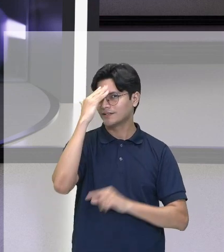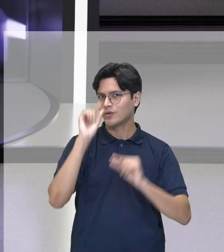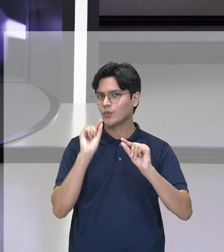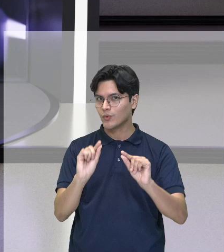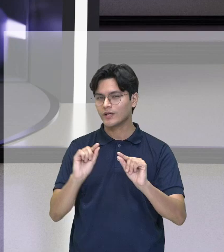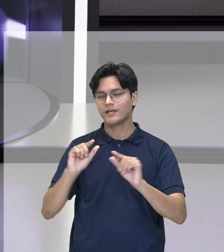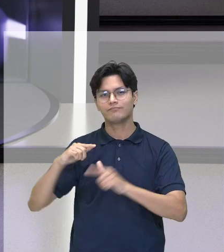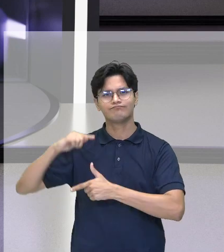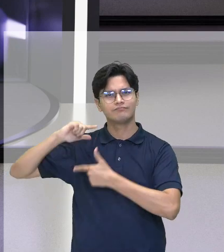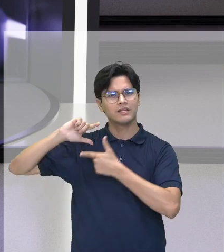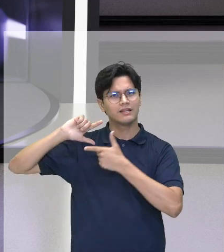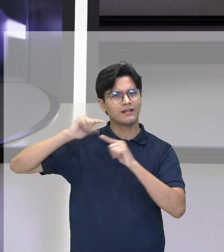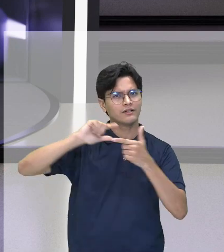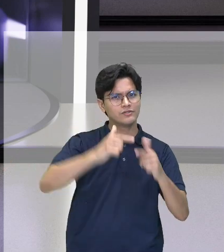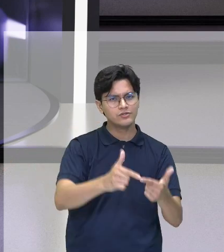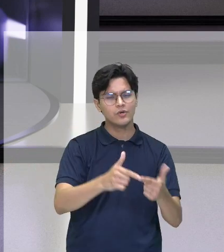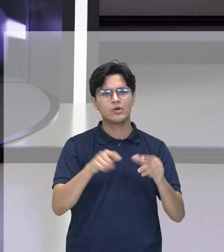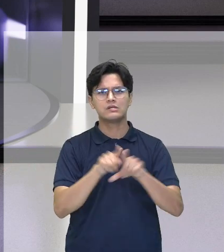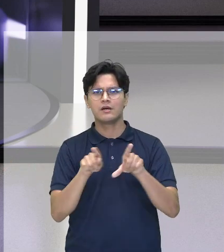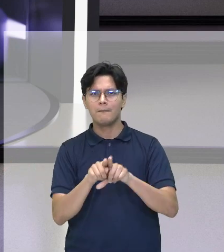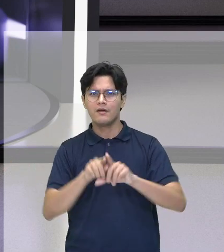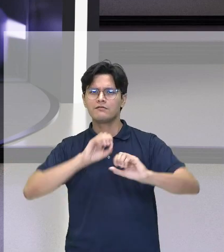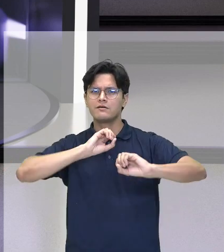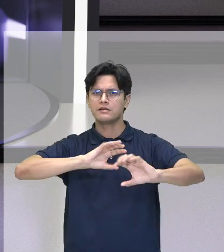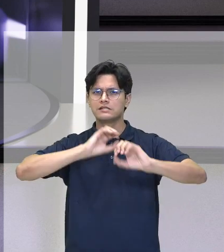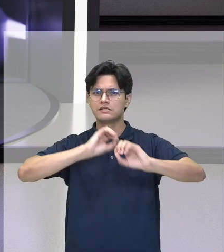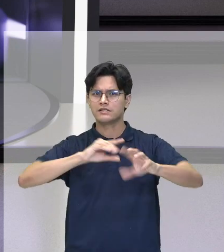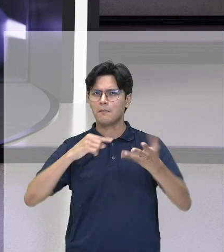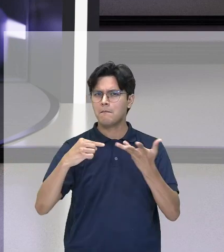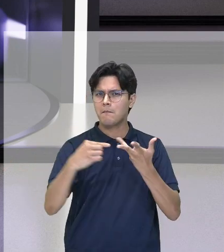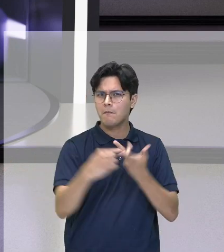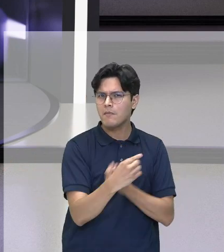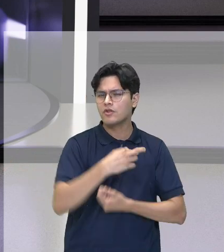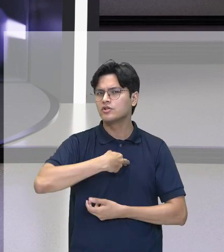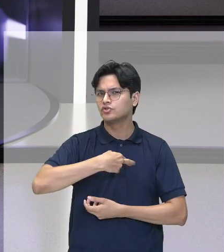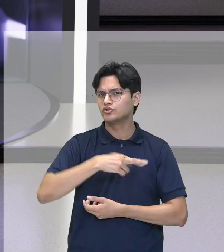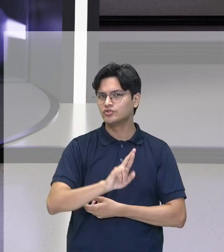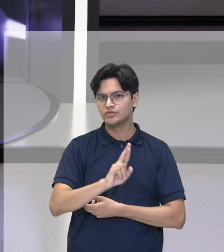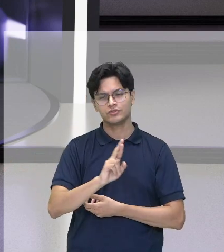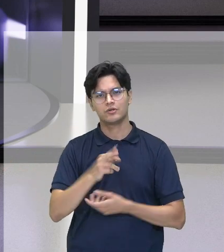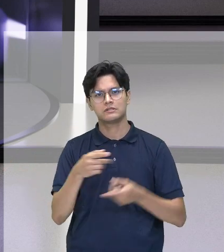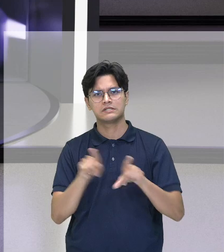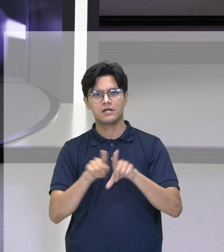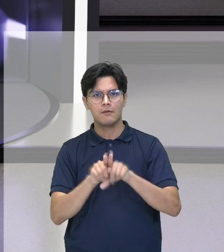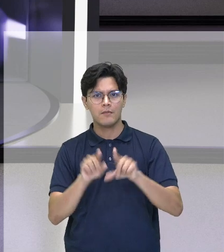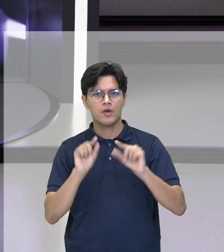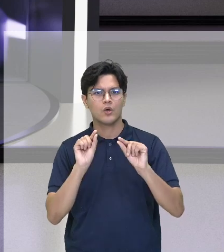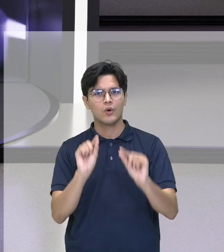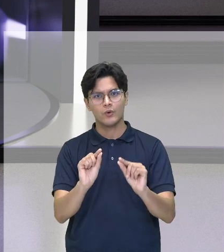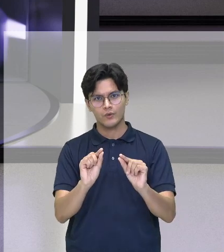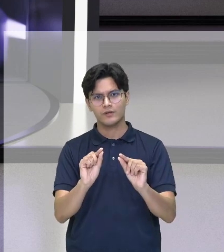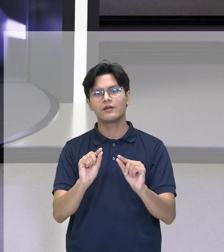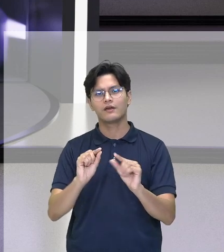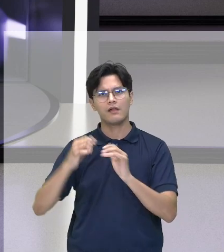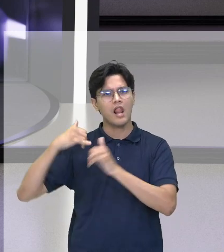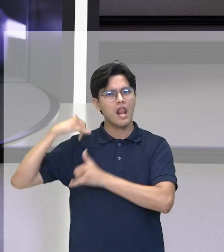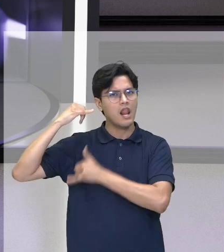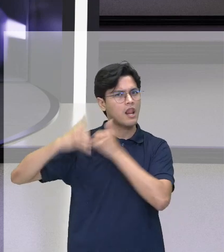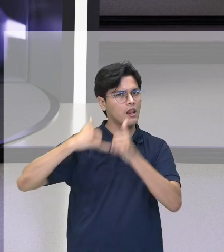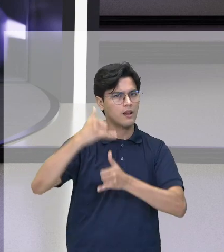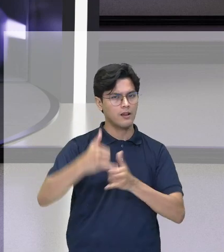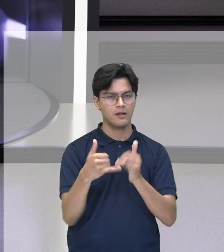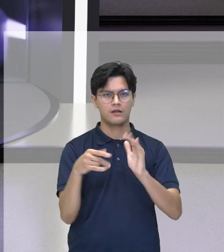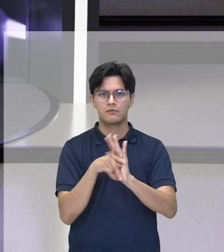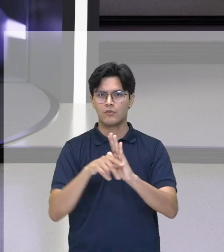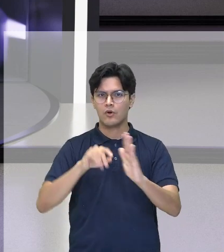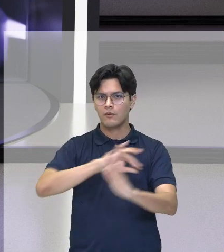de muitos ensinamentos religiosos, assim como os ensinamentos, as lendas amazônicas que